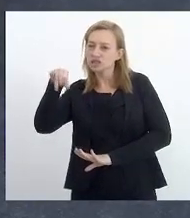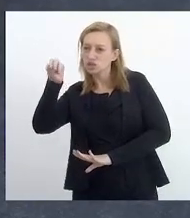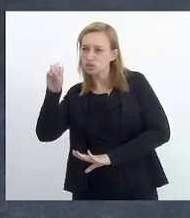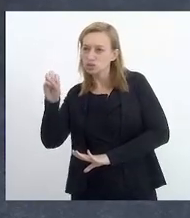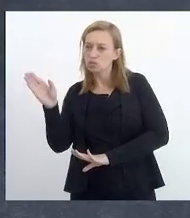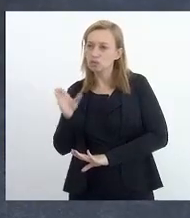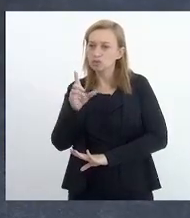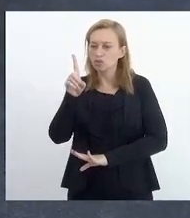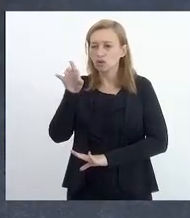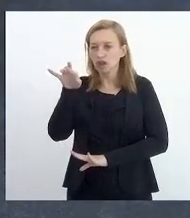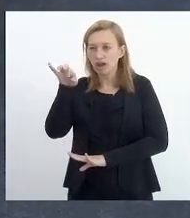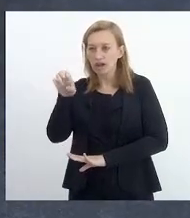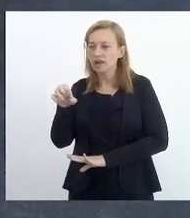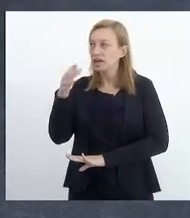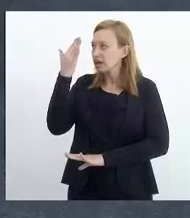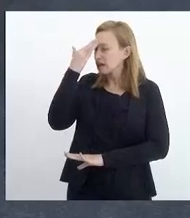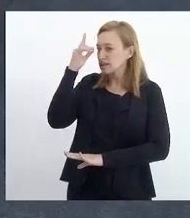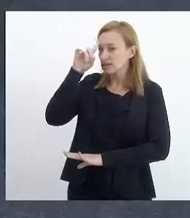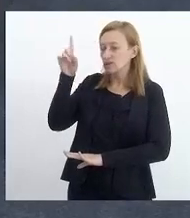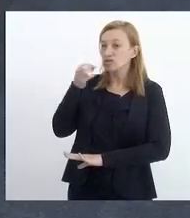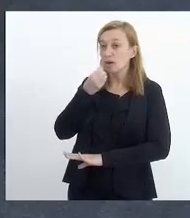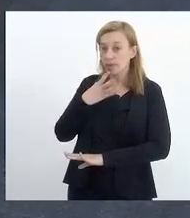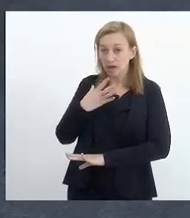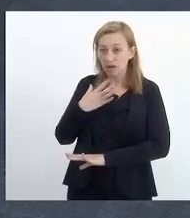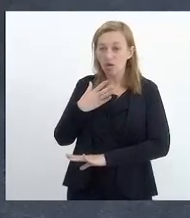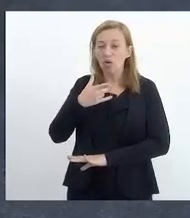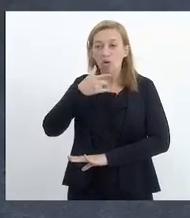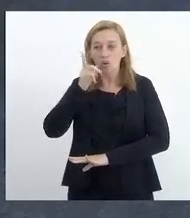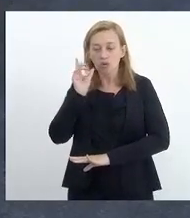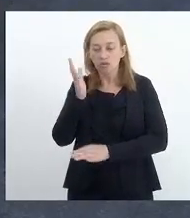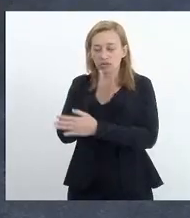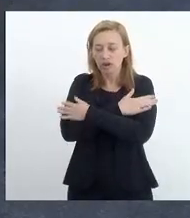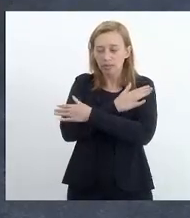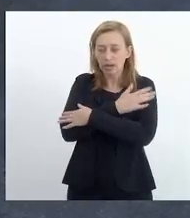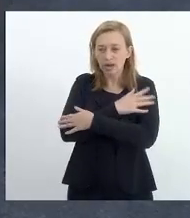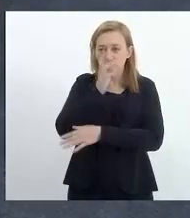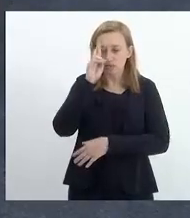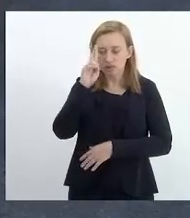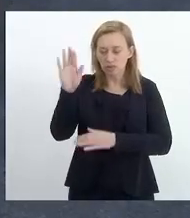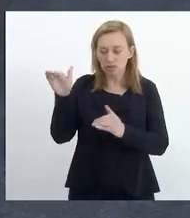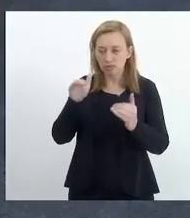está muito bem. Ainda ontem mandava um abraço para Vossa Excelência.